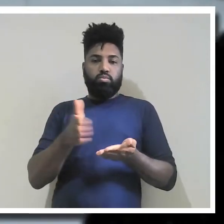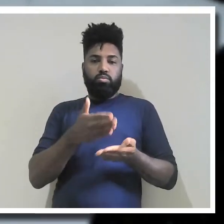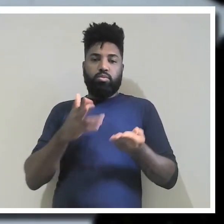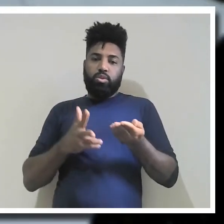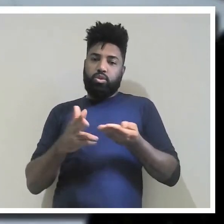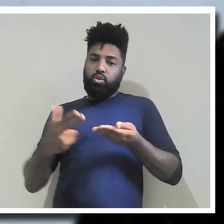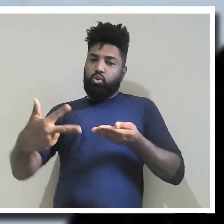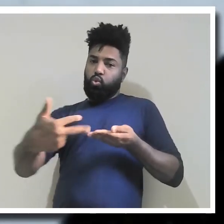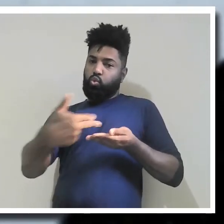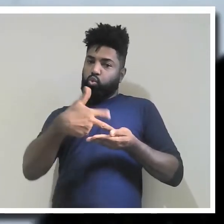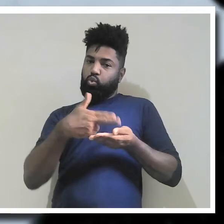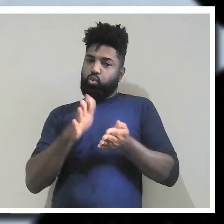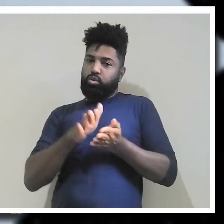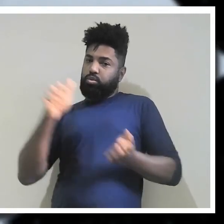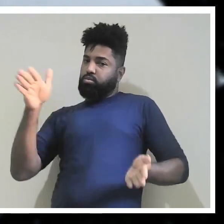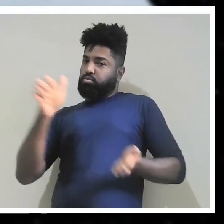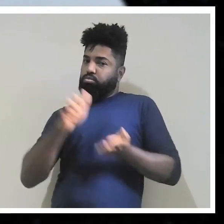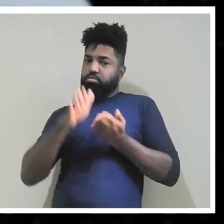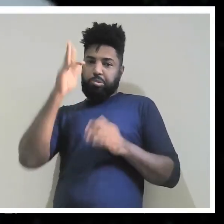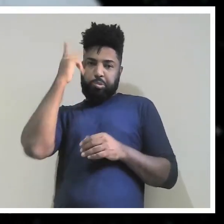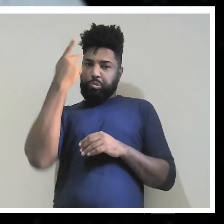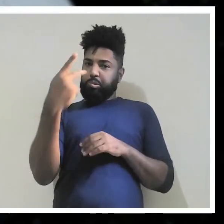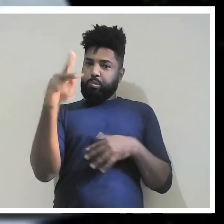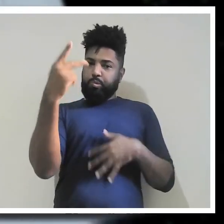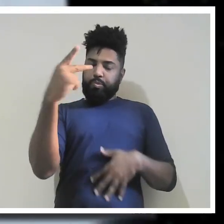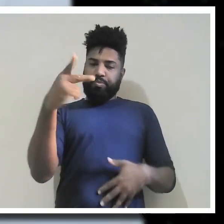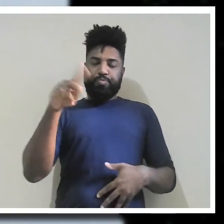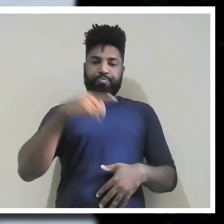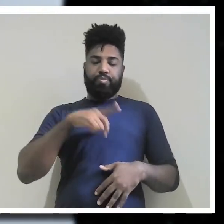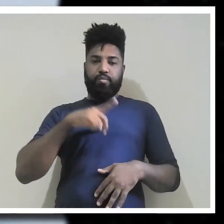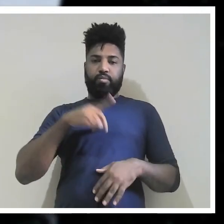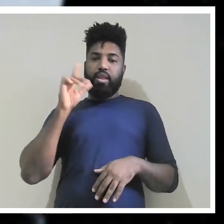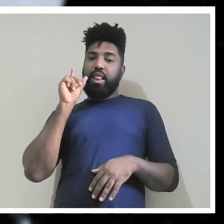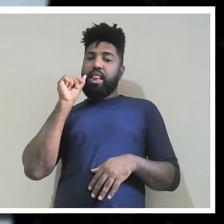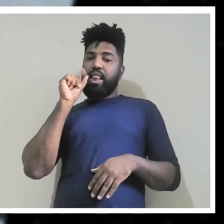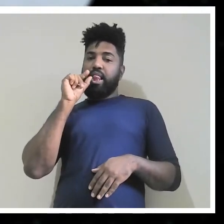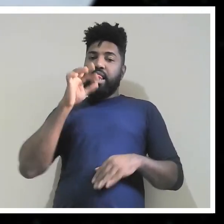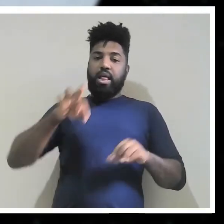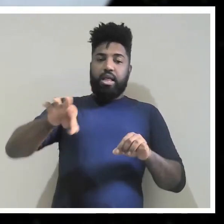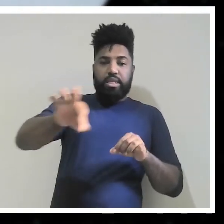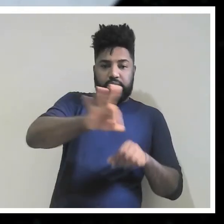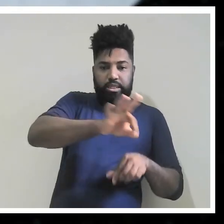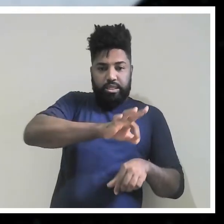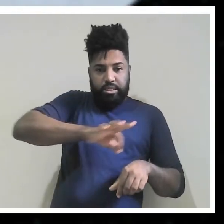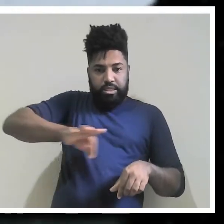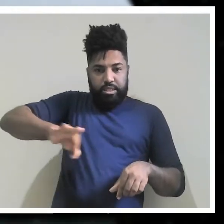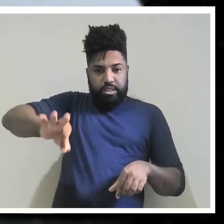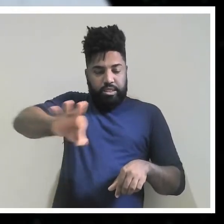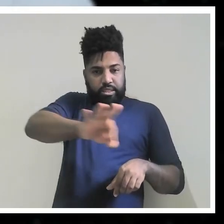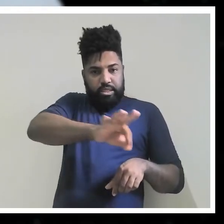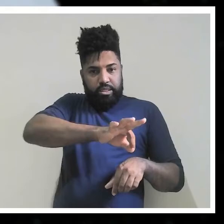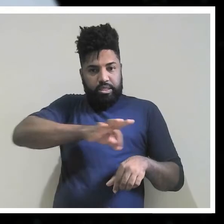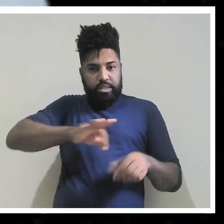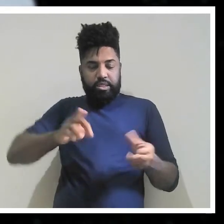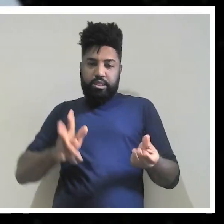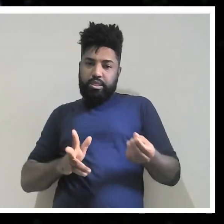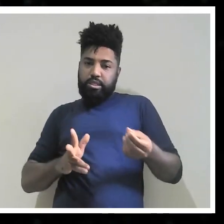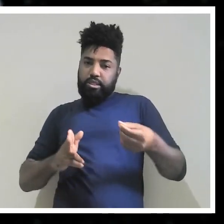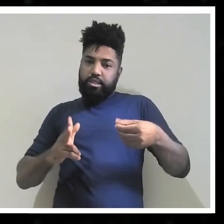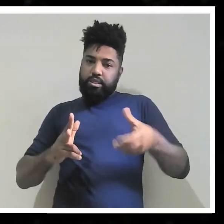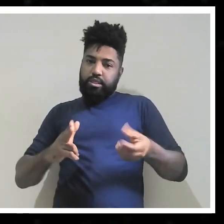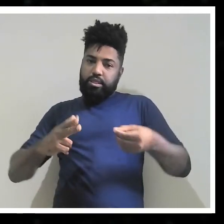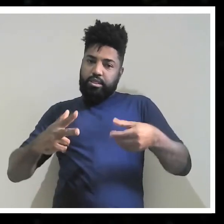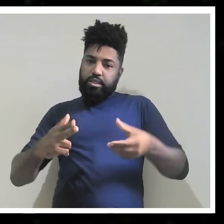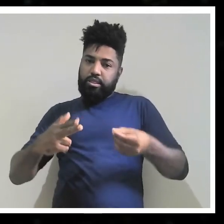do tamanho que você quiser. Aqui eu vou circular com um lápis uma região onde eu vou recortar e depois nós recortamos com cuidado.